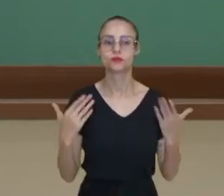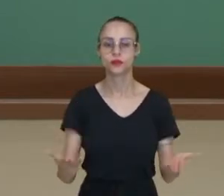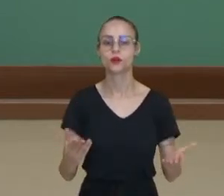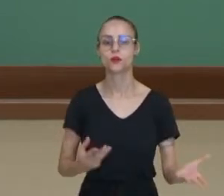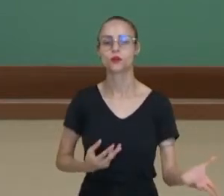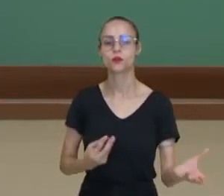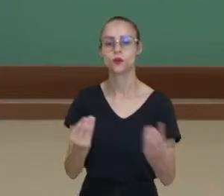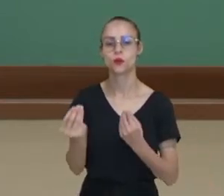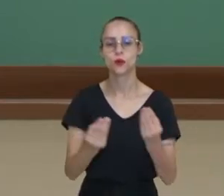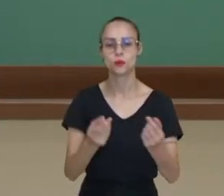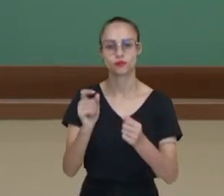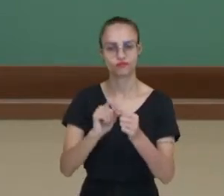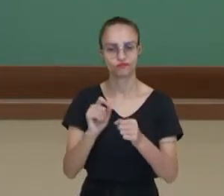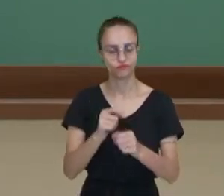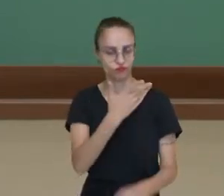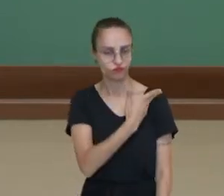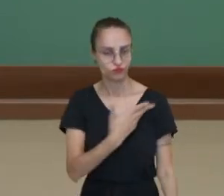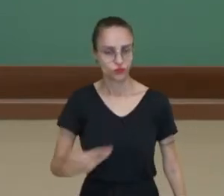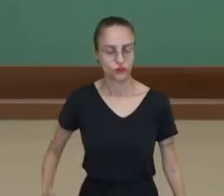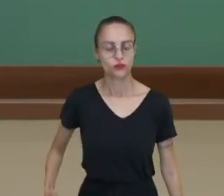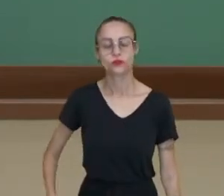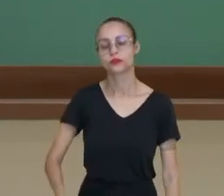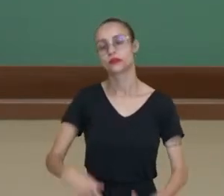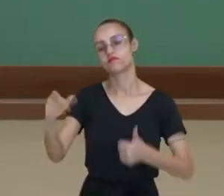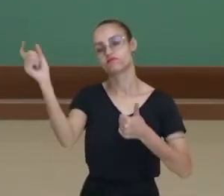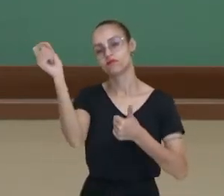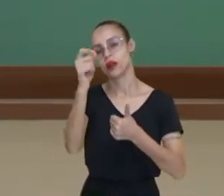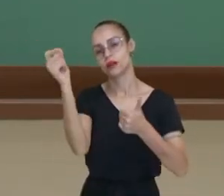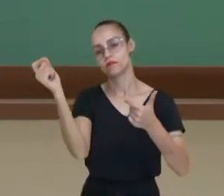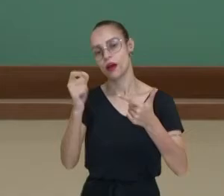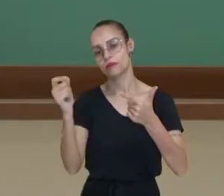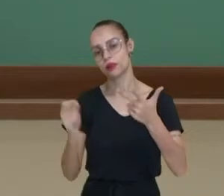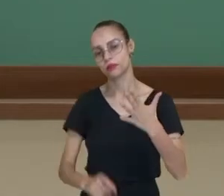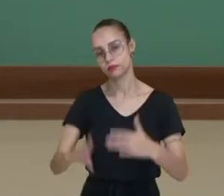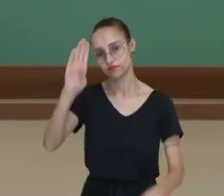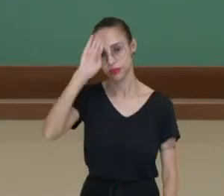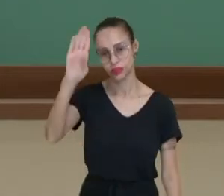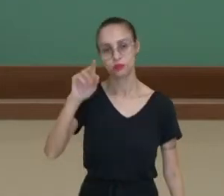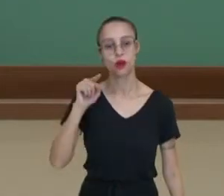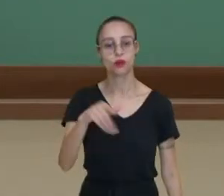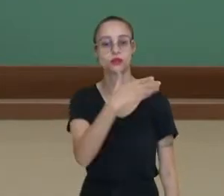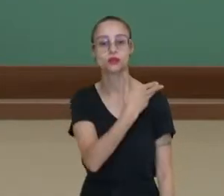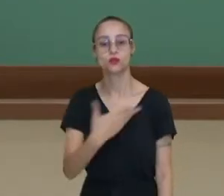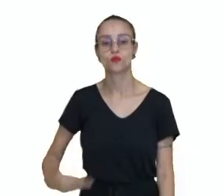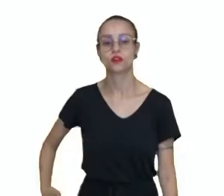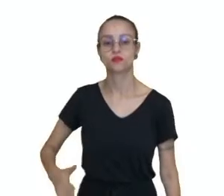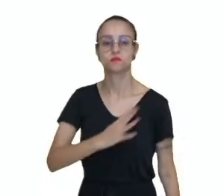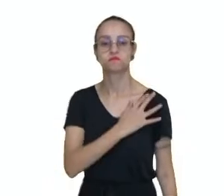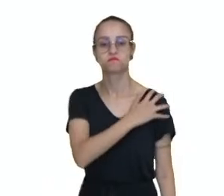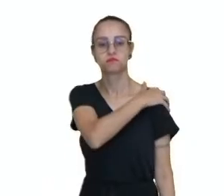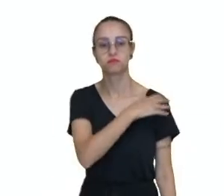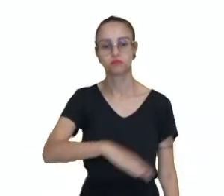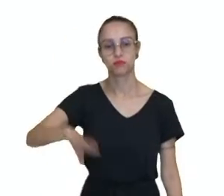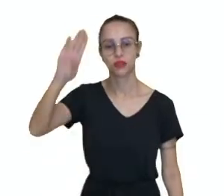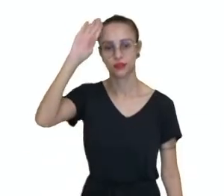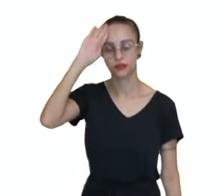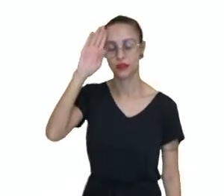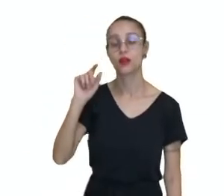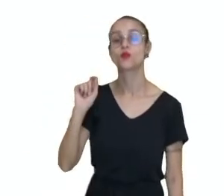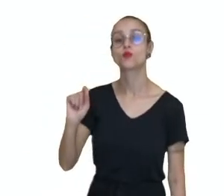este governo, as principais medidas tomadas pelo governo militar eram chamadas de atos